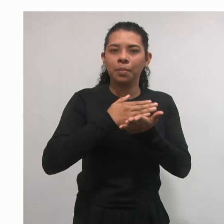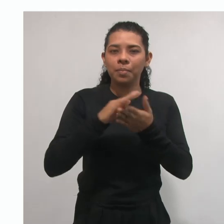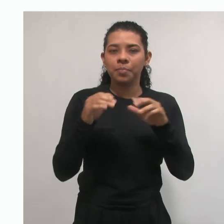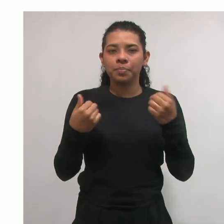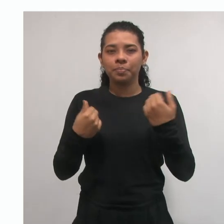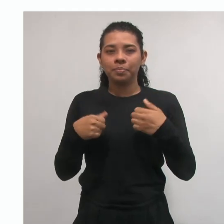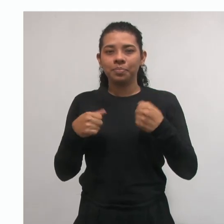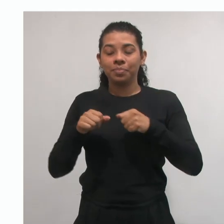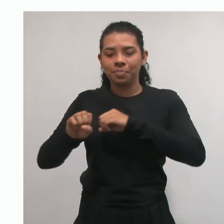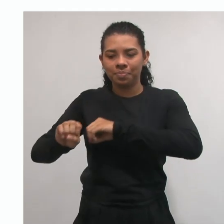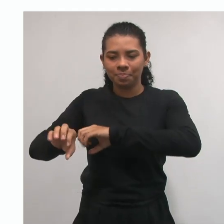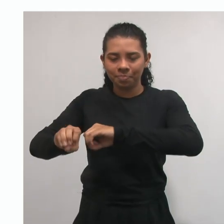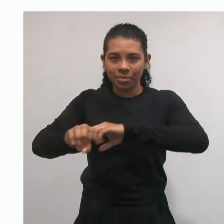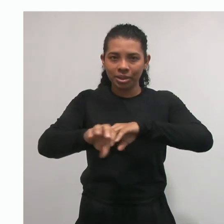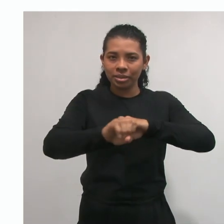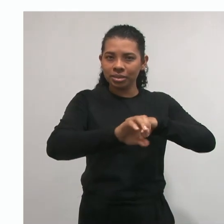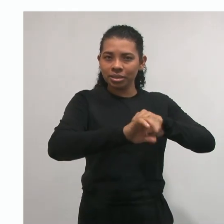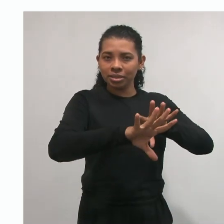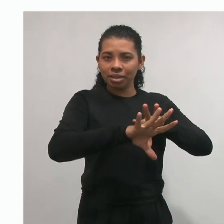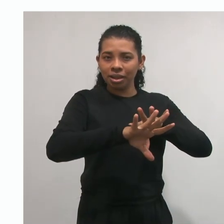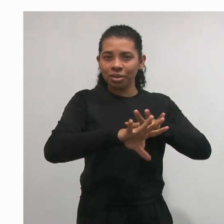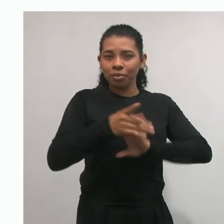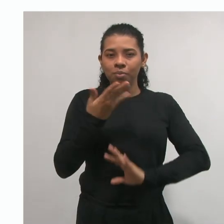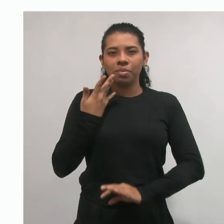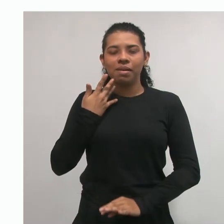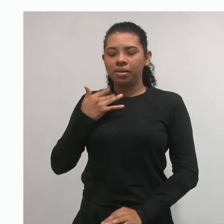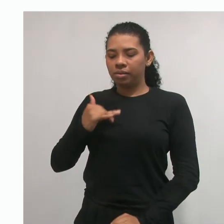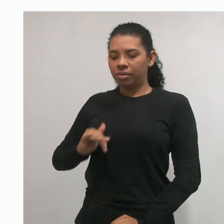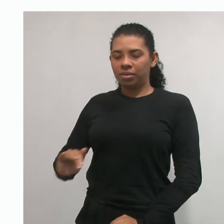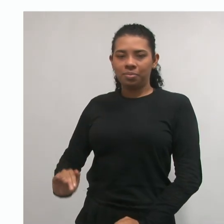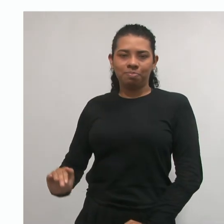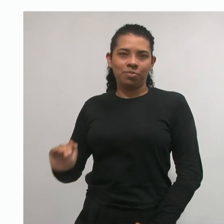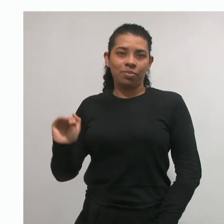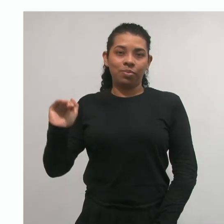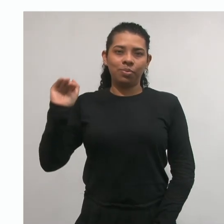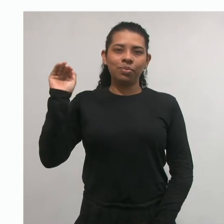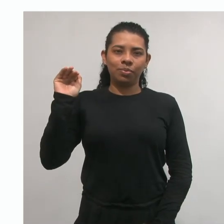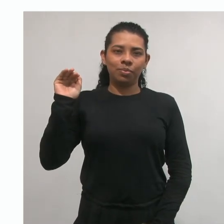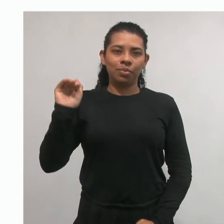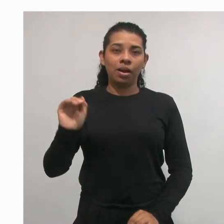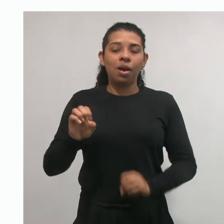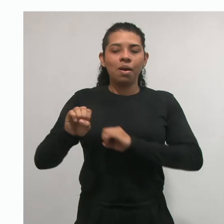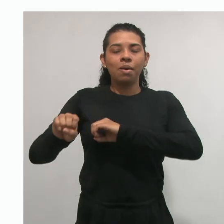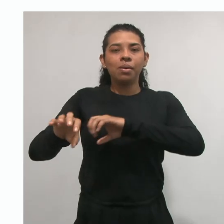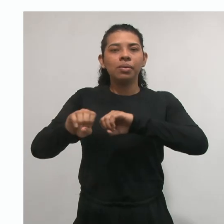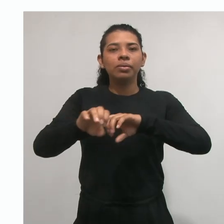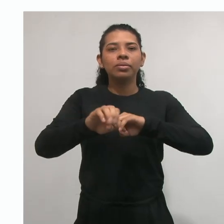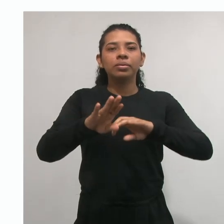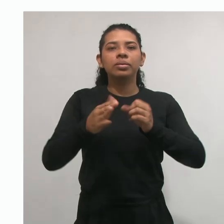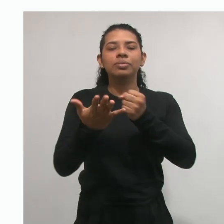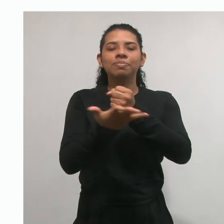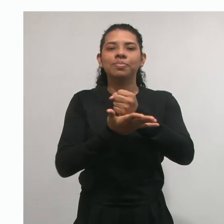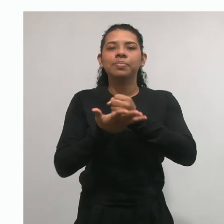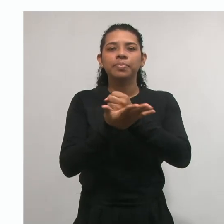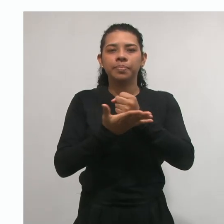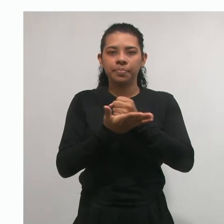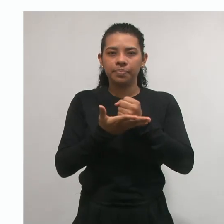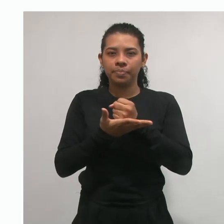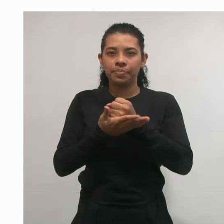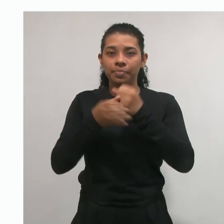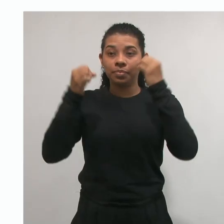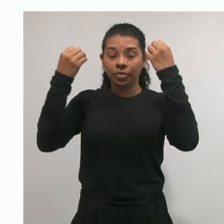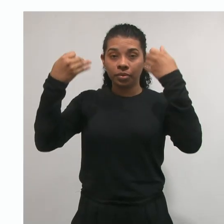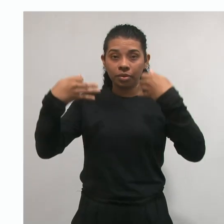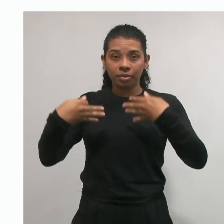tratados desde os primeiros anos de vida dos estudantes. Então, quando a gente fala de educação básica, a gente está